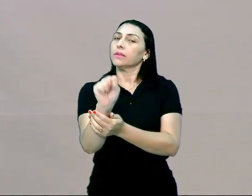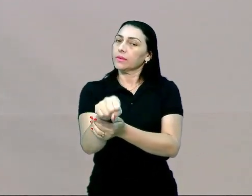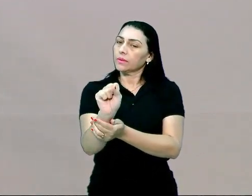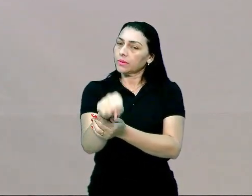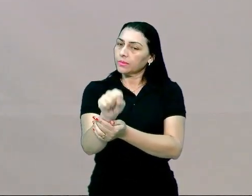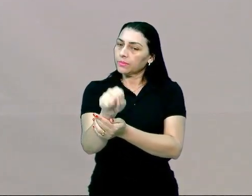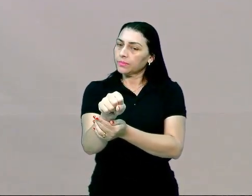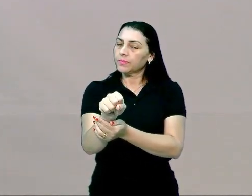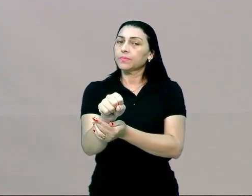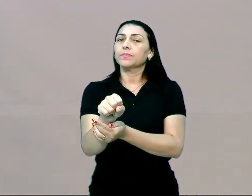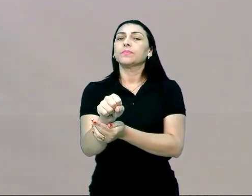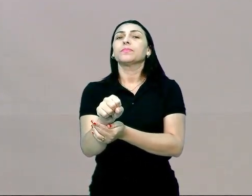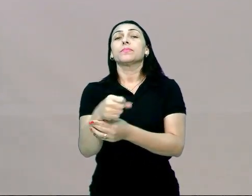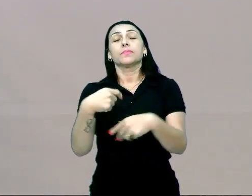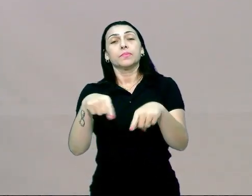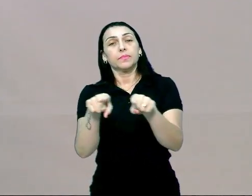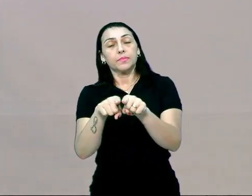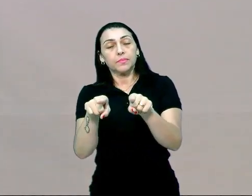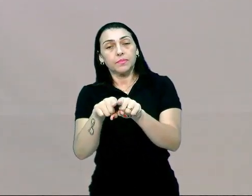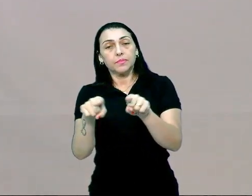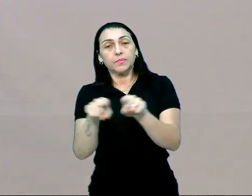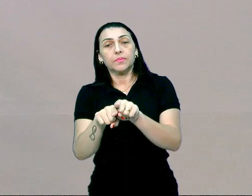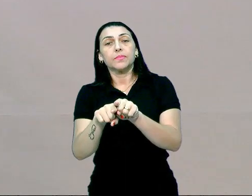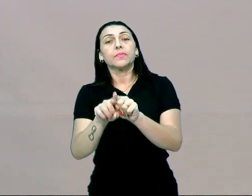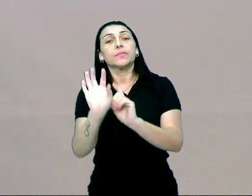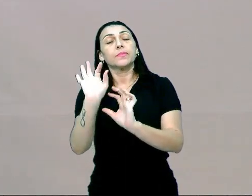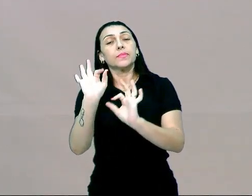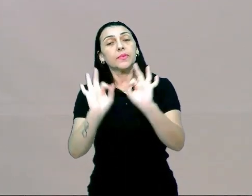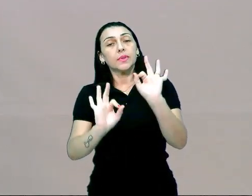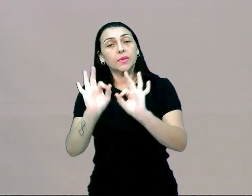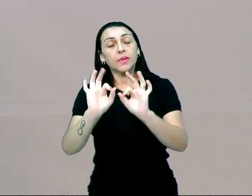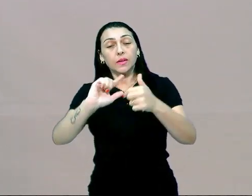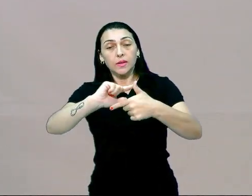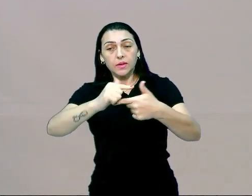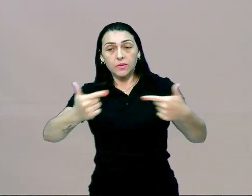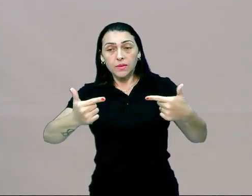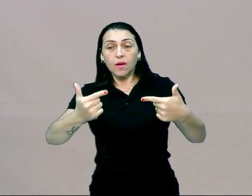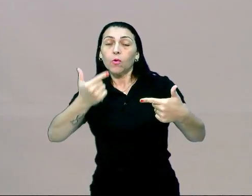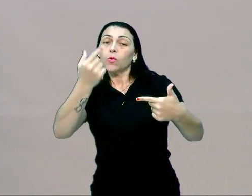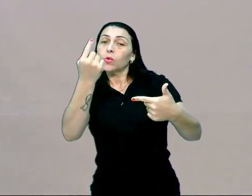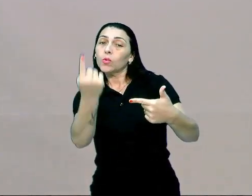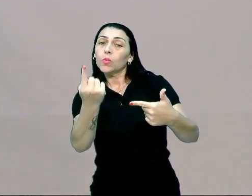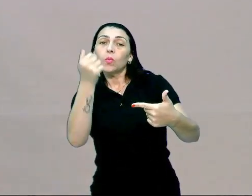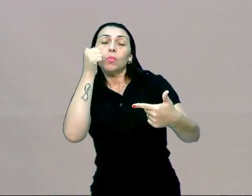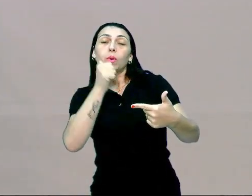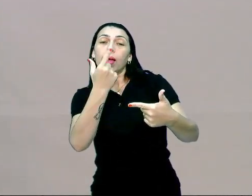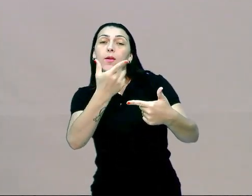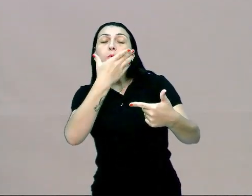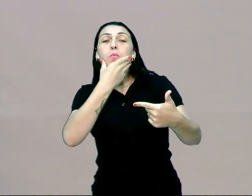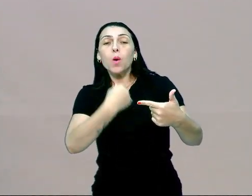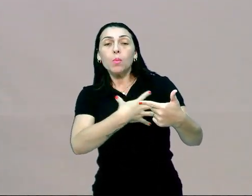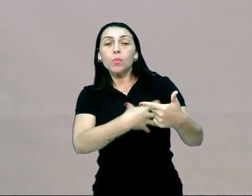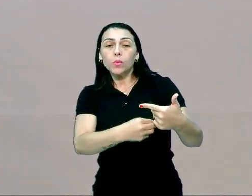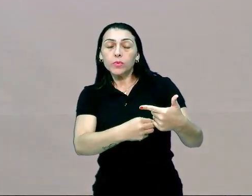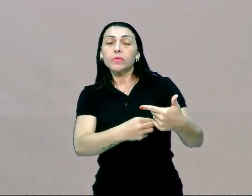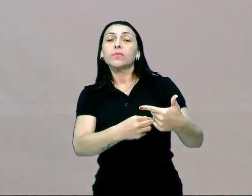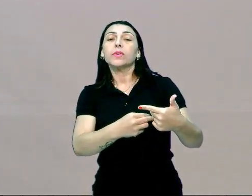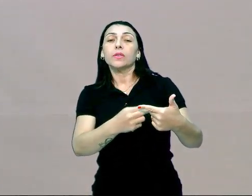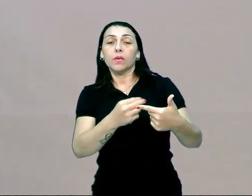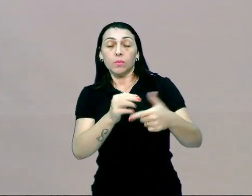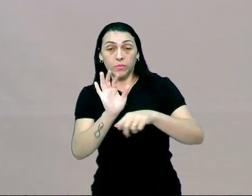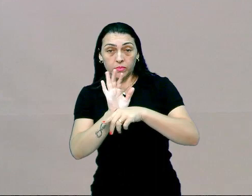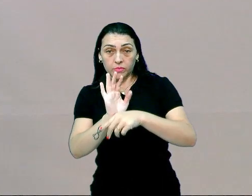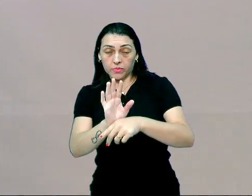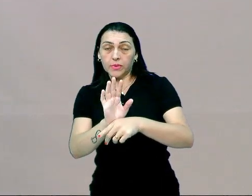familiares, indo além desse arranjo tradicional, tá? Mas aí vamos